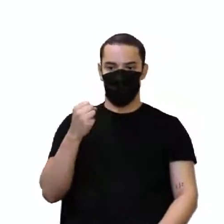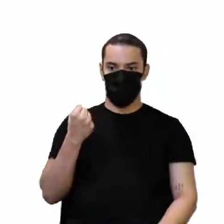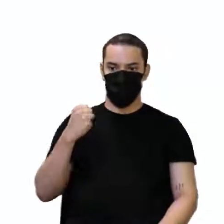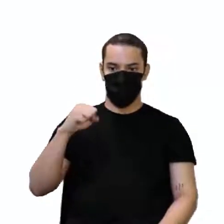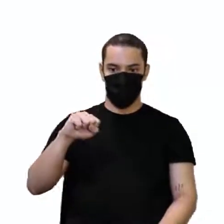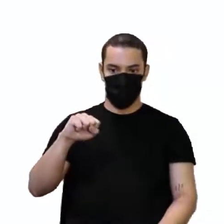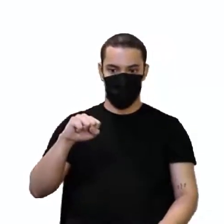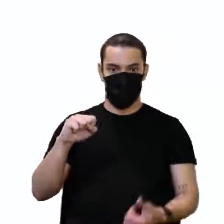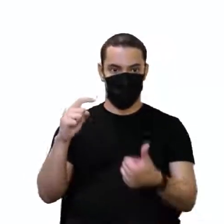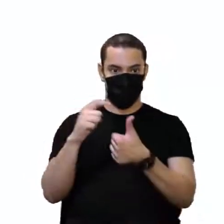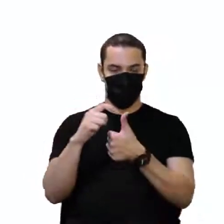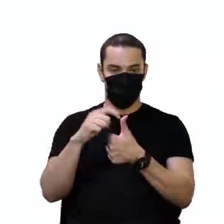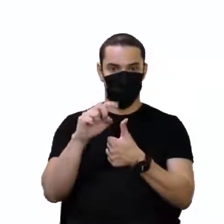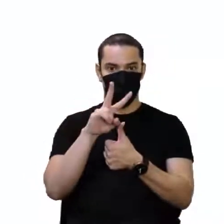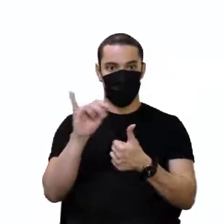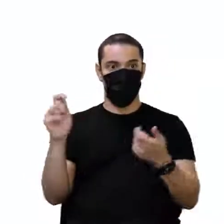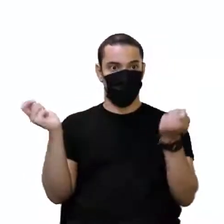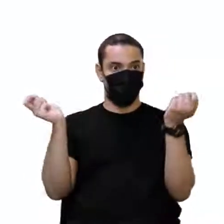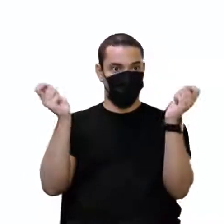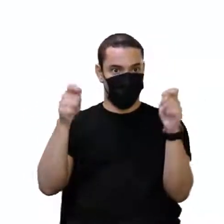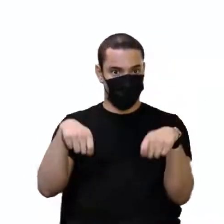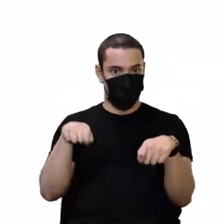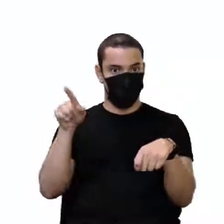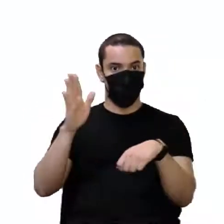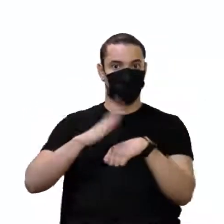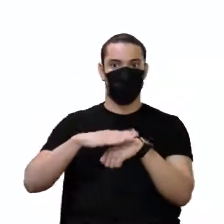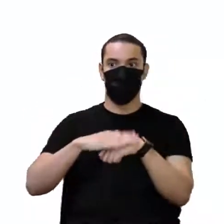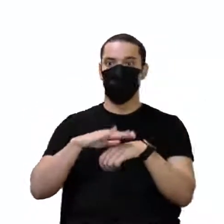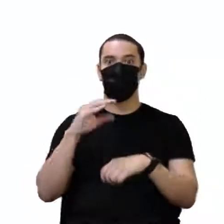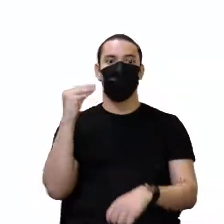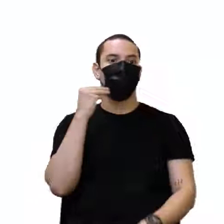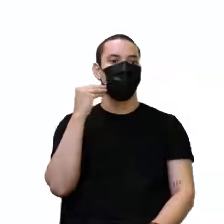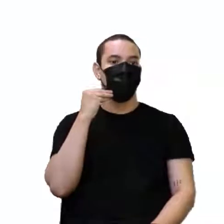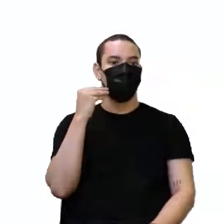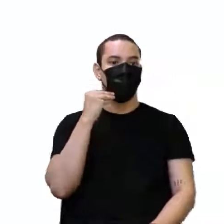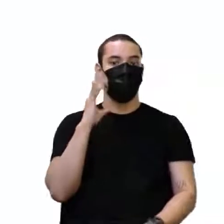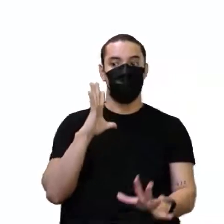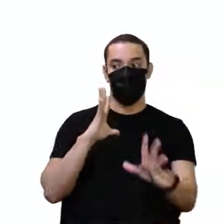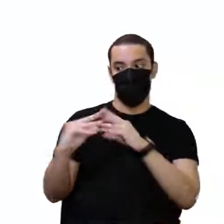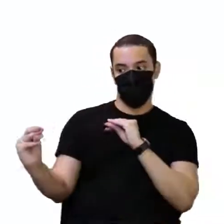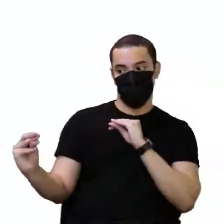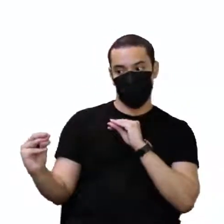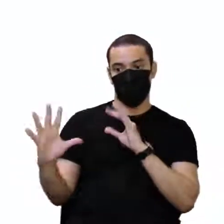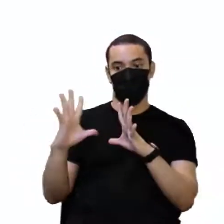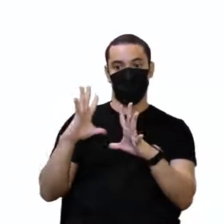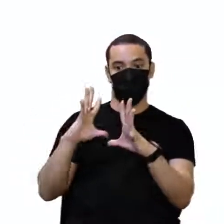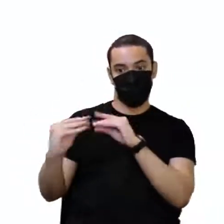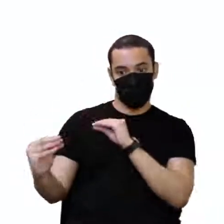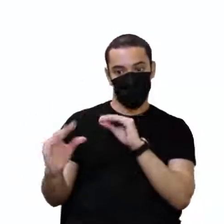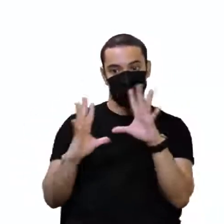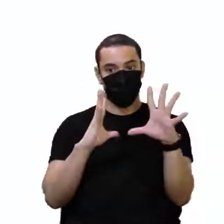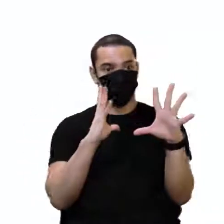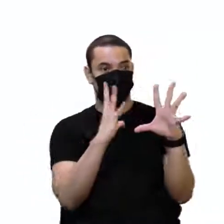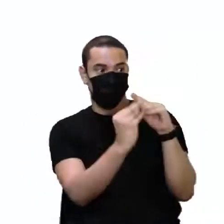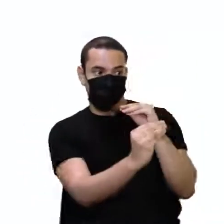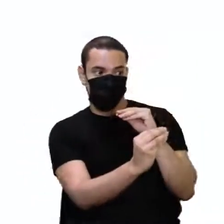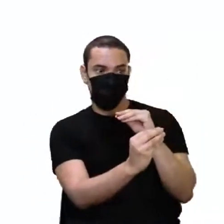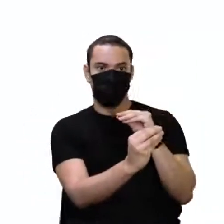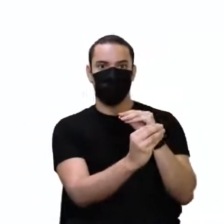vai permitir que esse organismo, obviamente, fuja de um ataque predador e seja